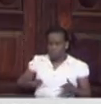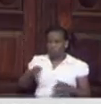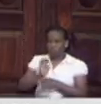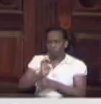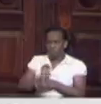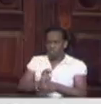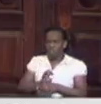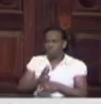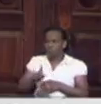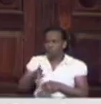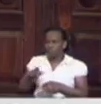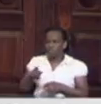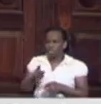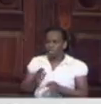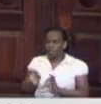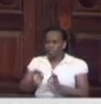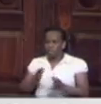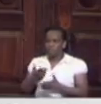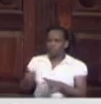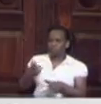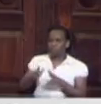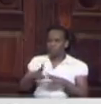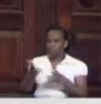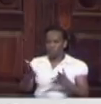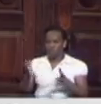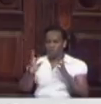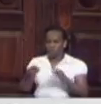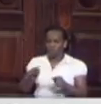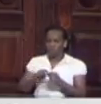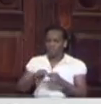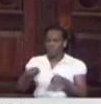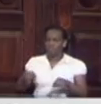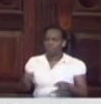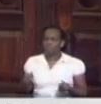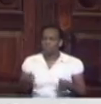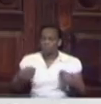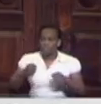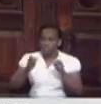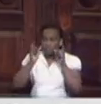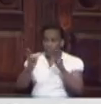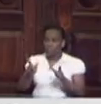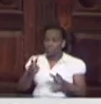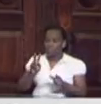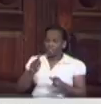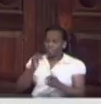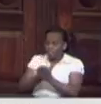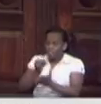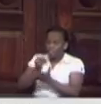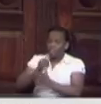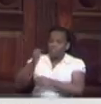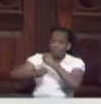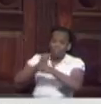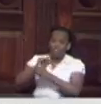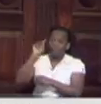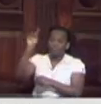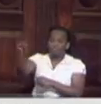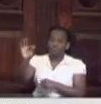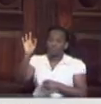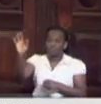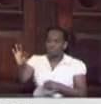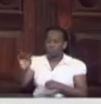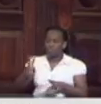Estado, não em efeitos paliativos como nós estamos adotando nessa casa. A gente tem que enxergar a crise a longo prazo e não